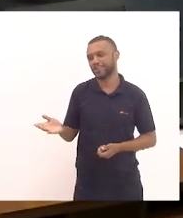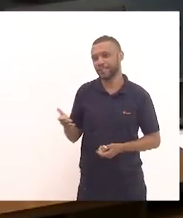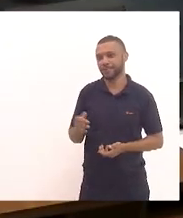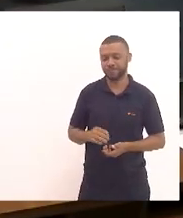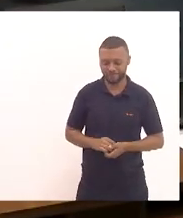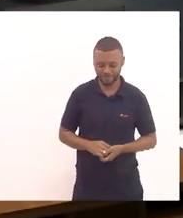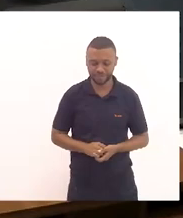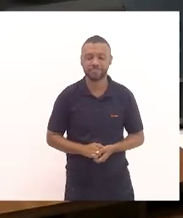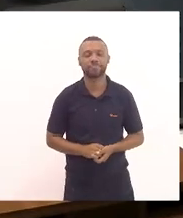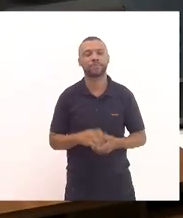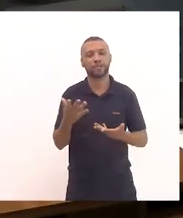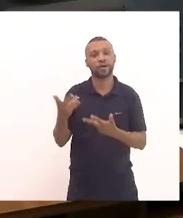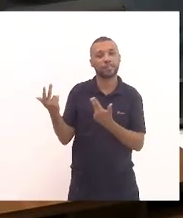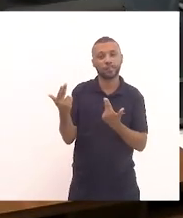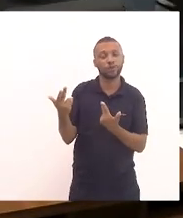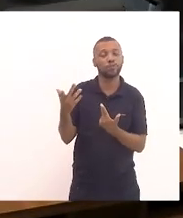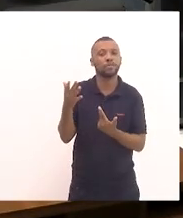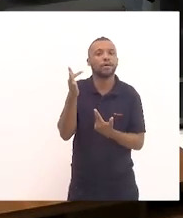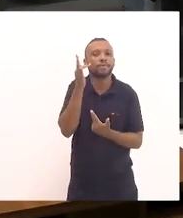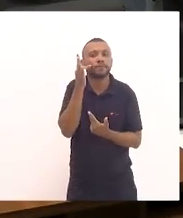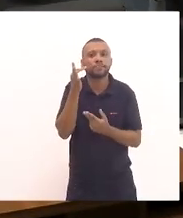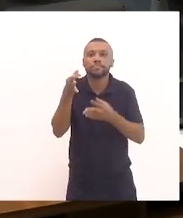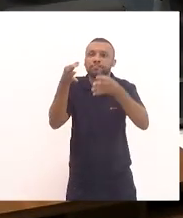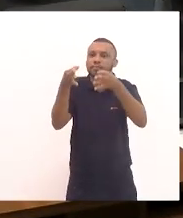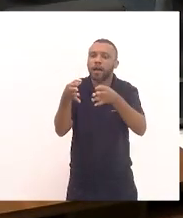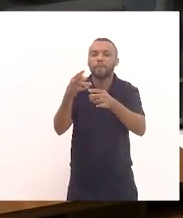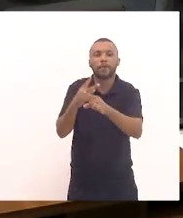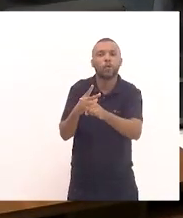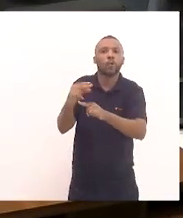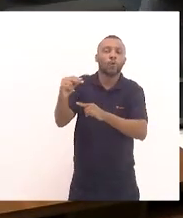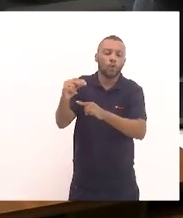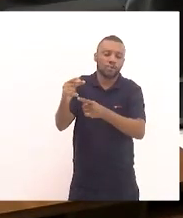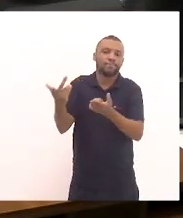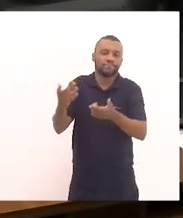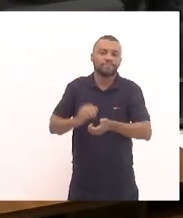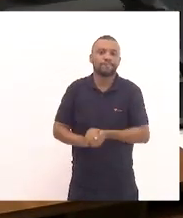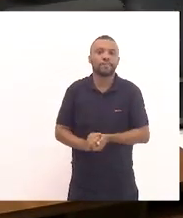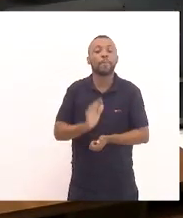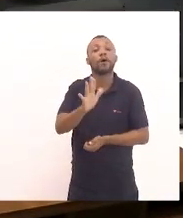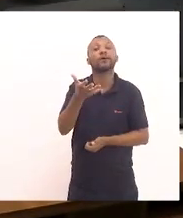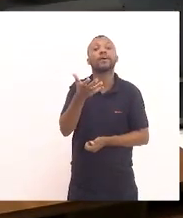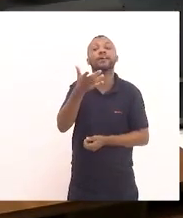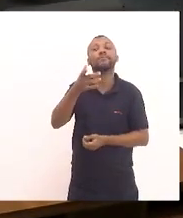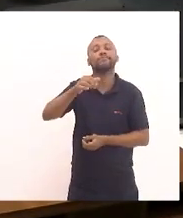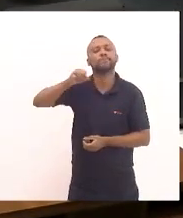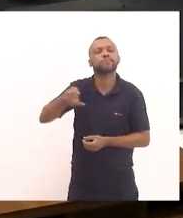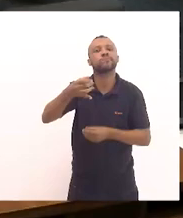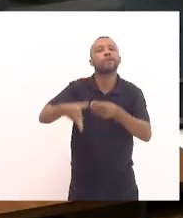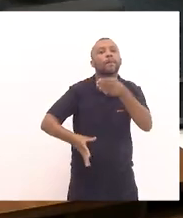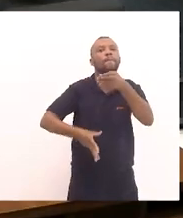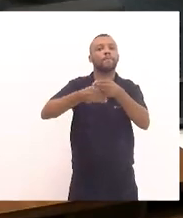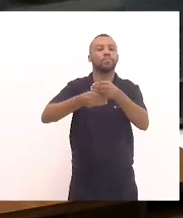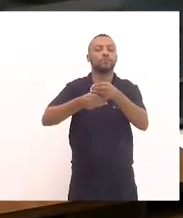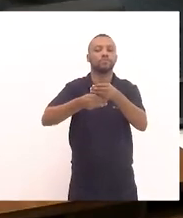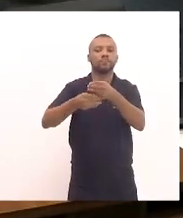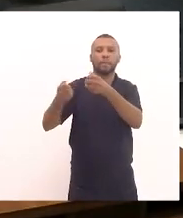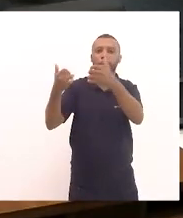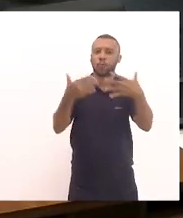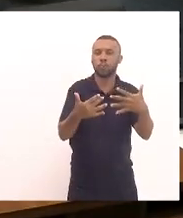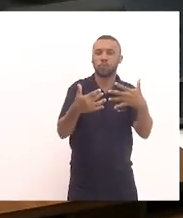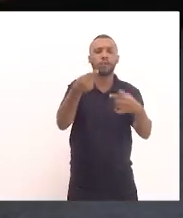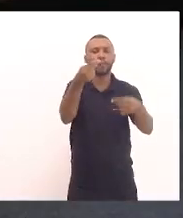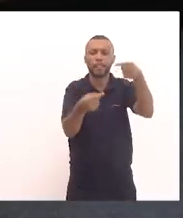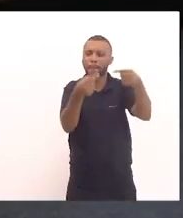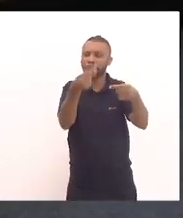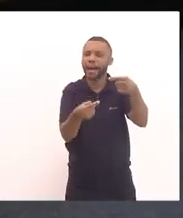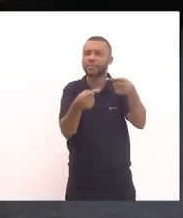Como deputado Flávio, bastante ansioso por essa vitória, mas eu queria aqui acrescer mais um elemento nos amplos debates que